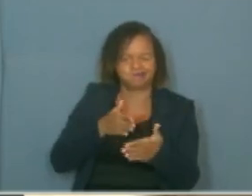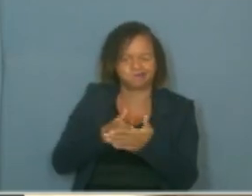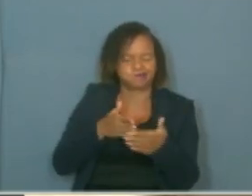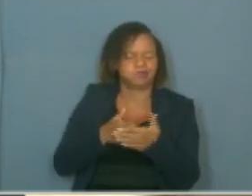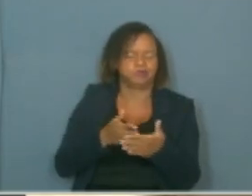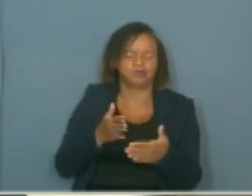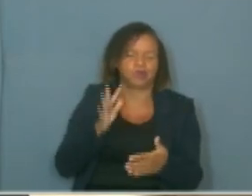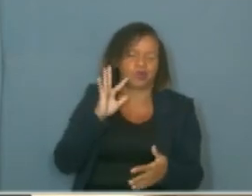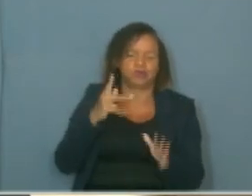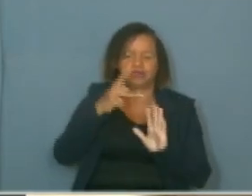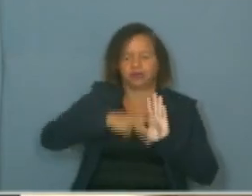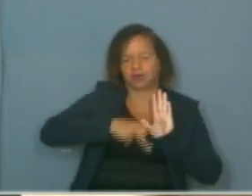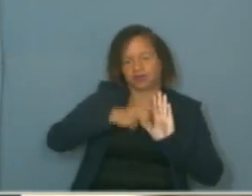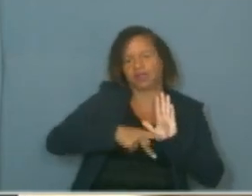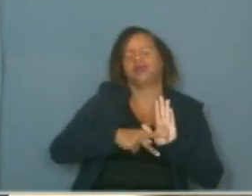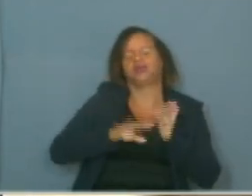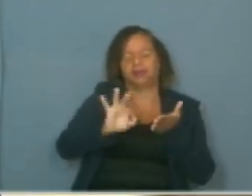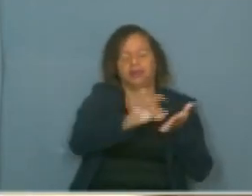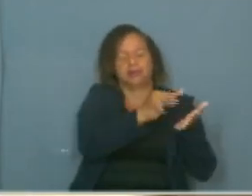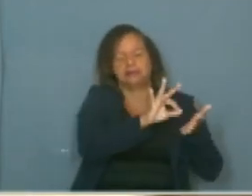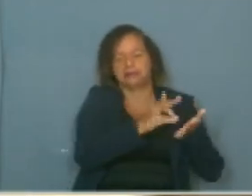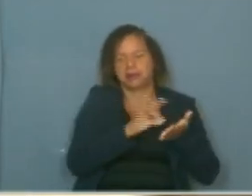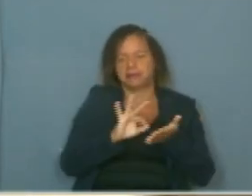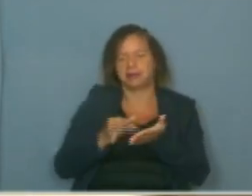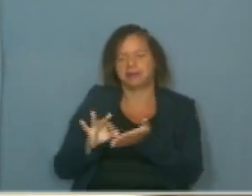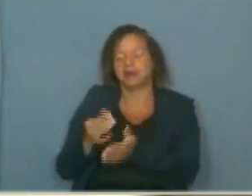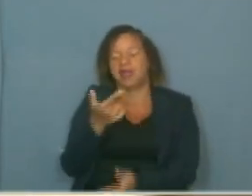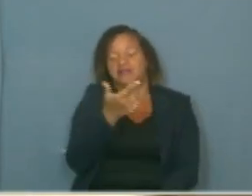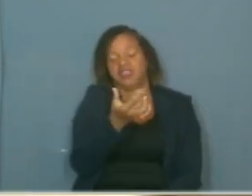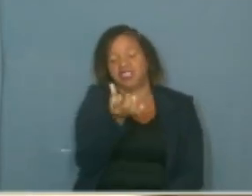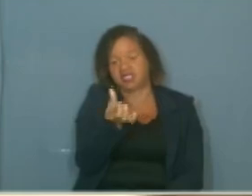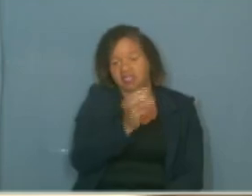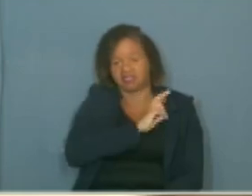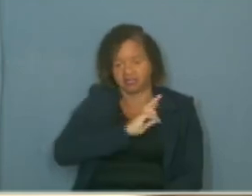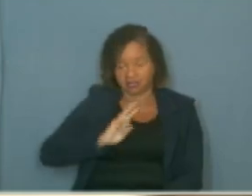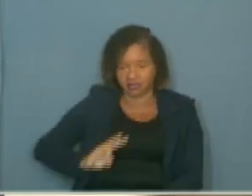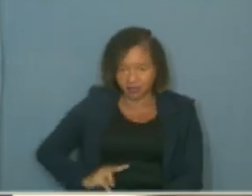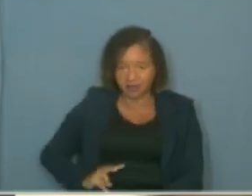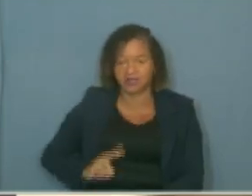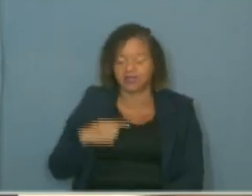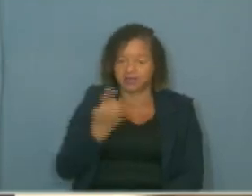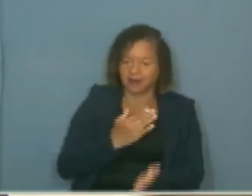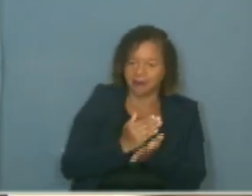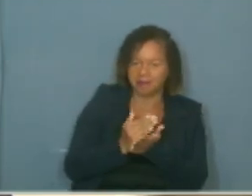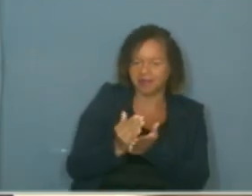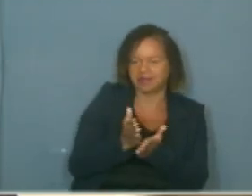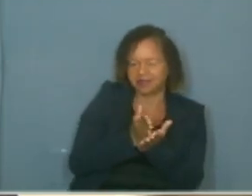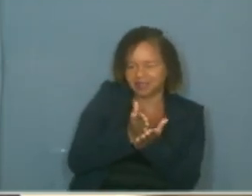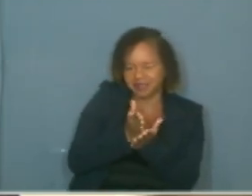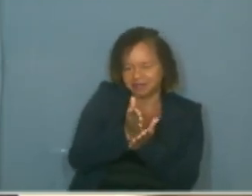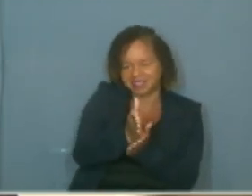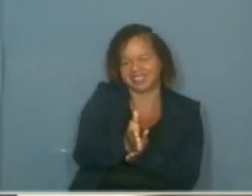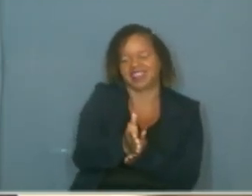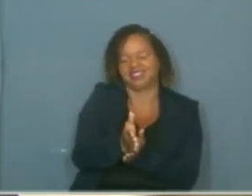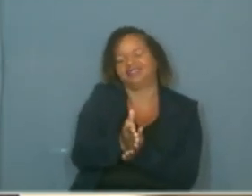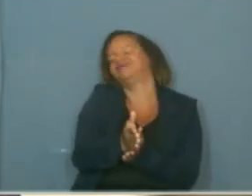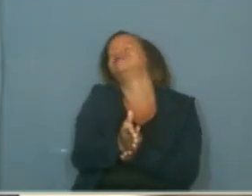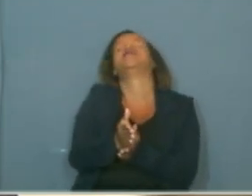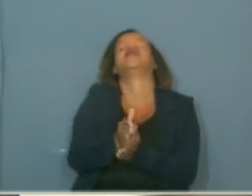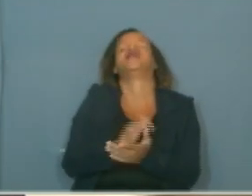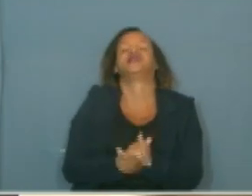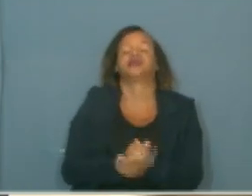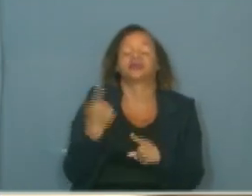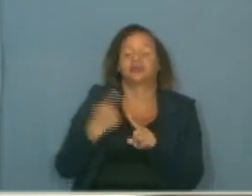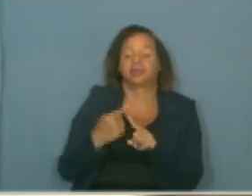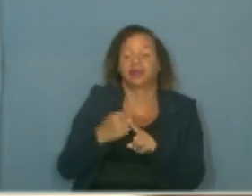busca resolver, e que com a assinatura de 26 mandatos a gente começa a caminhar em direção a essa resolução.